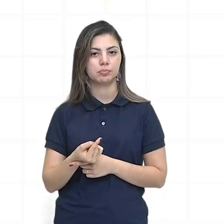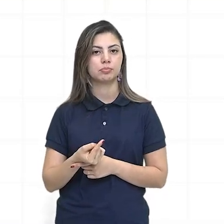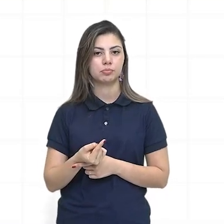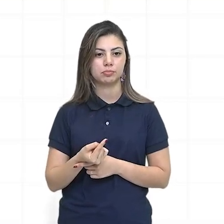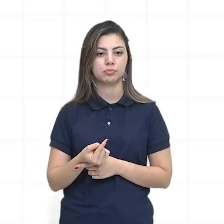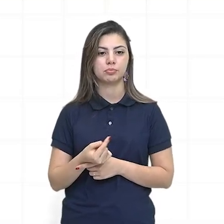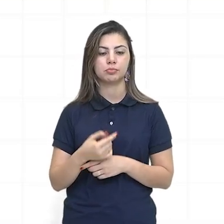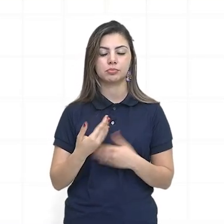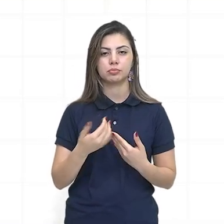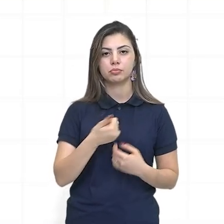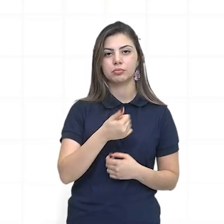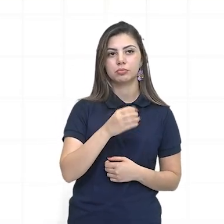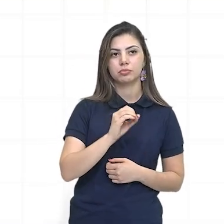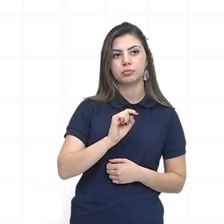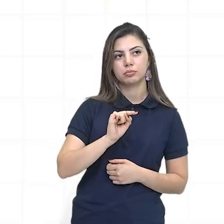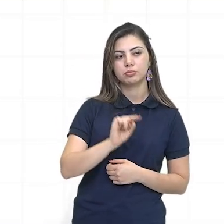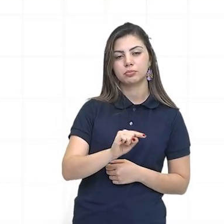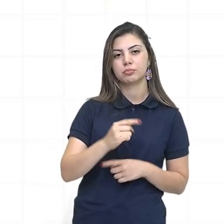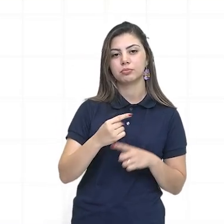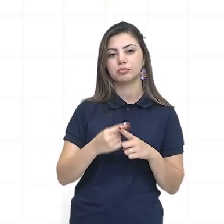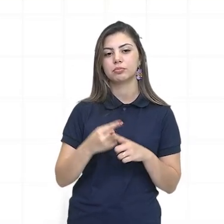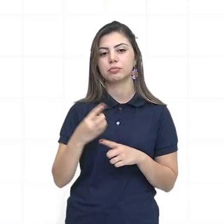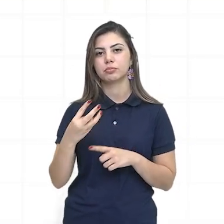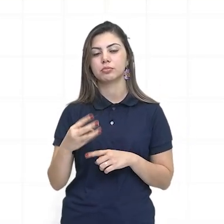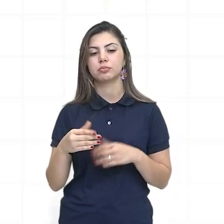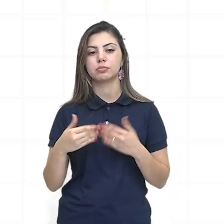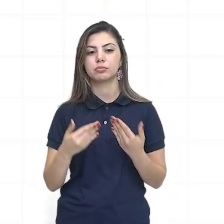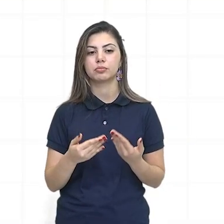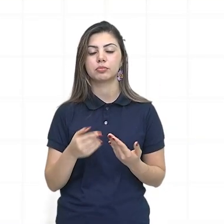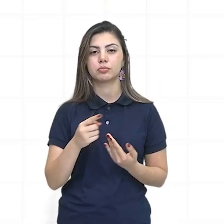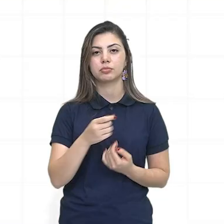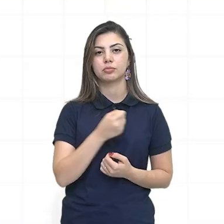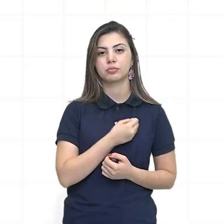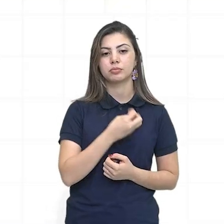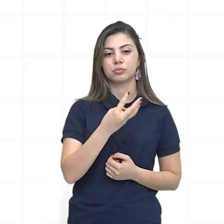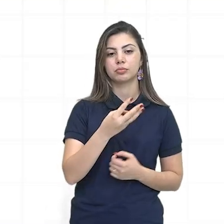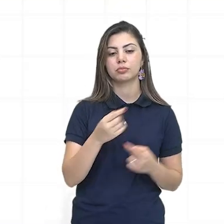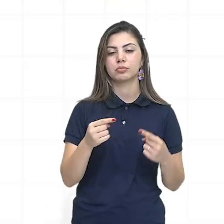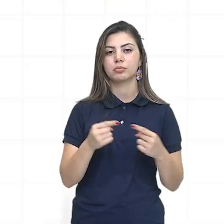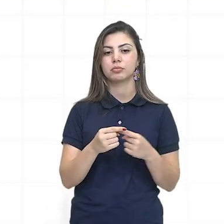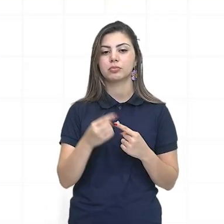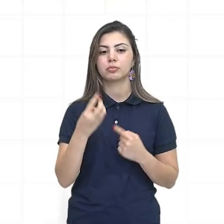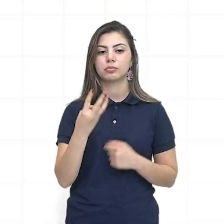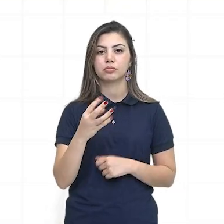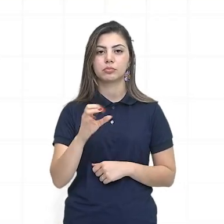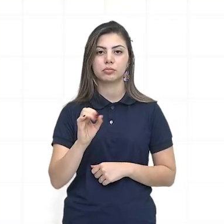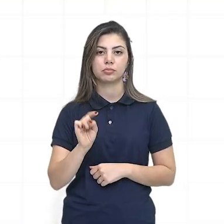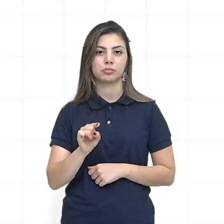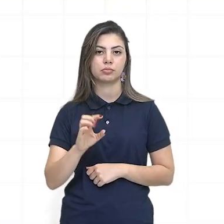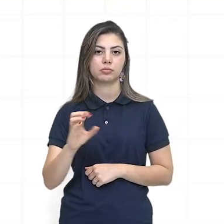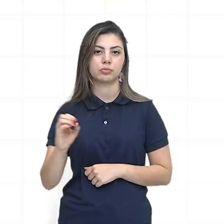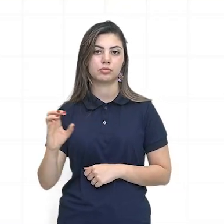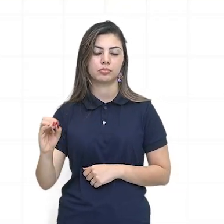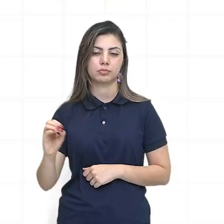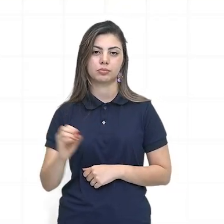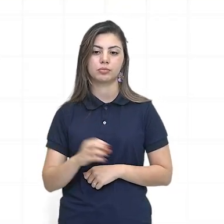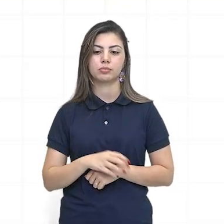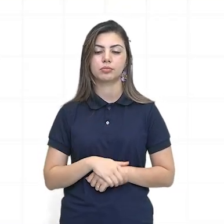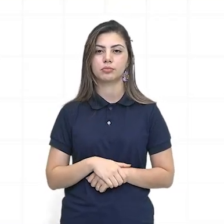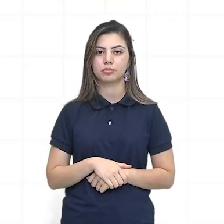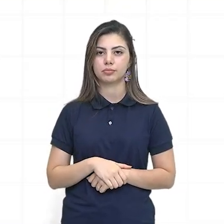Então, 10.000 vezes 3, o valor posicional do algarismo 3 é